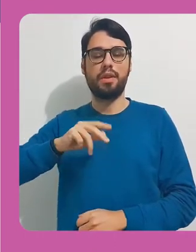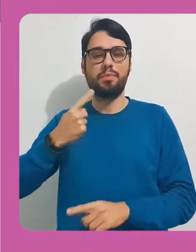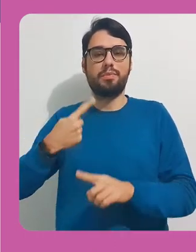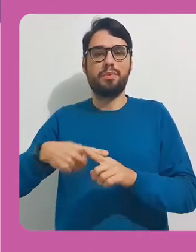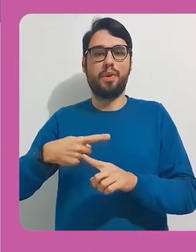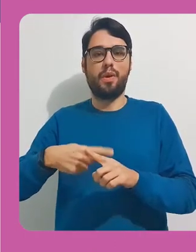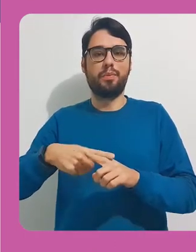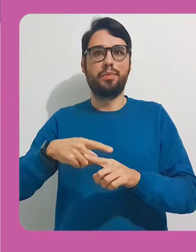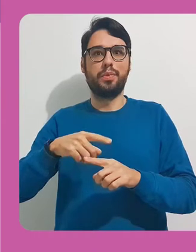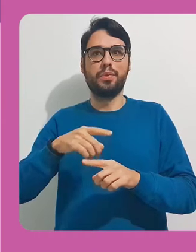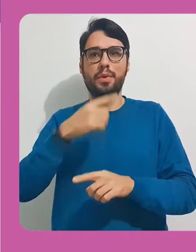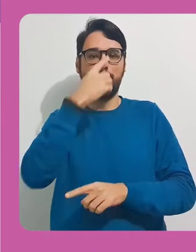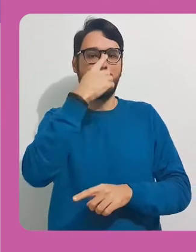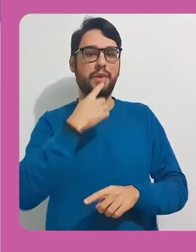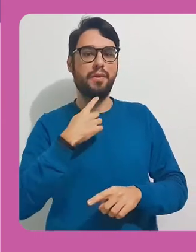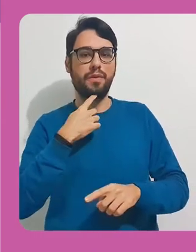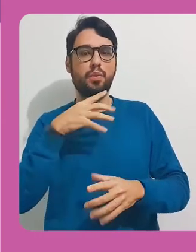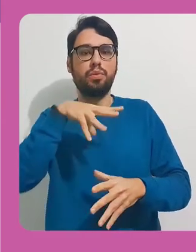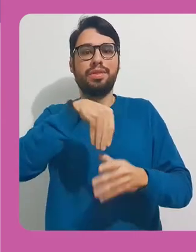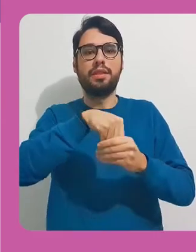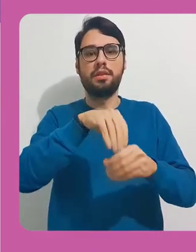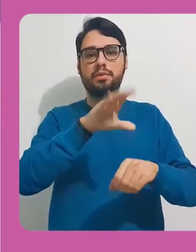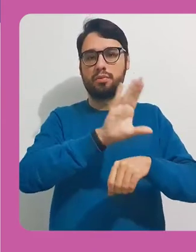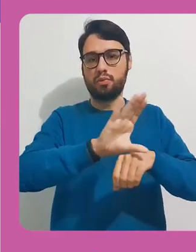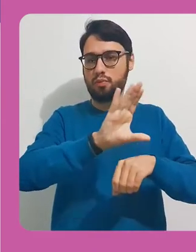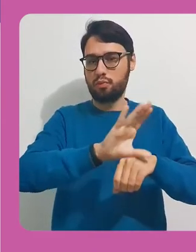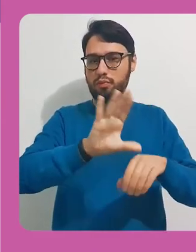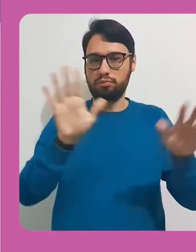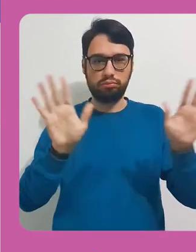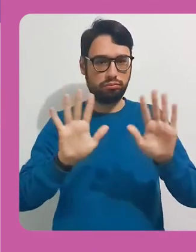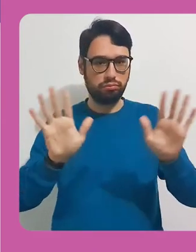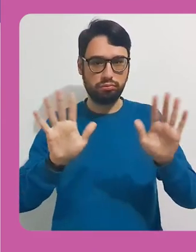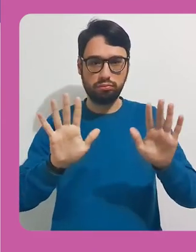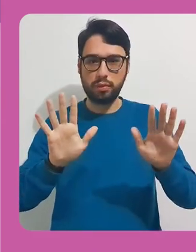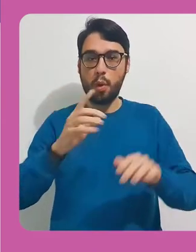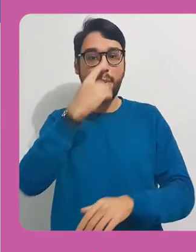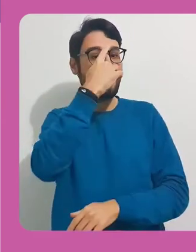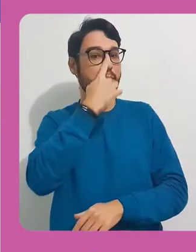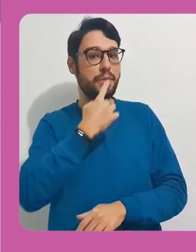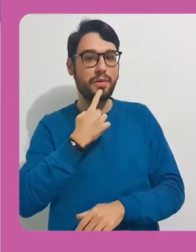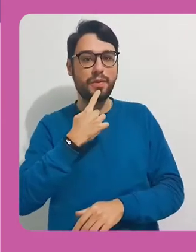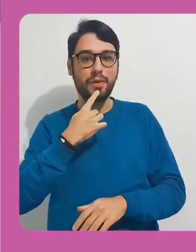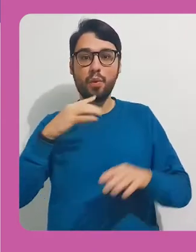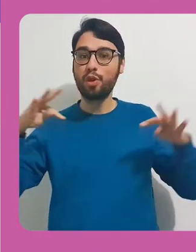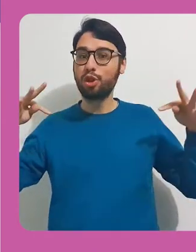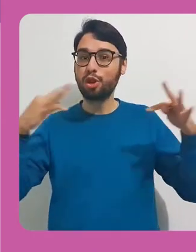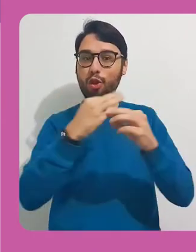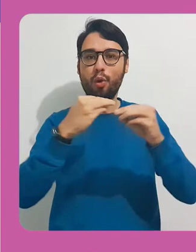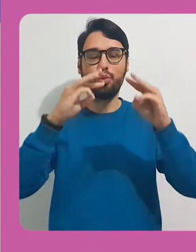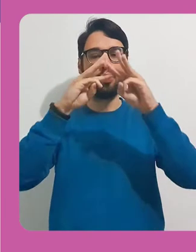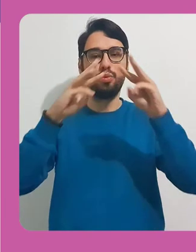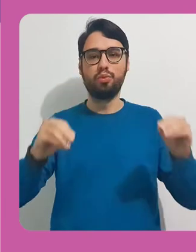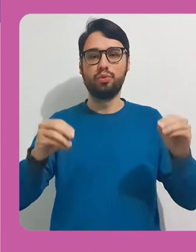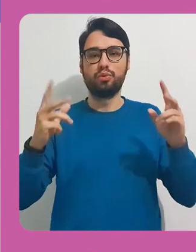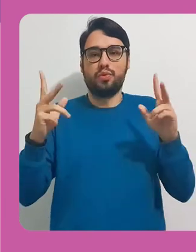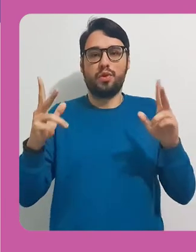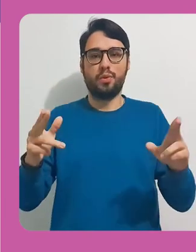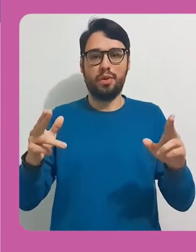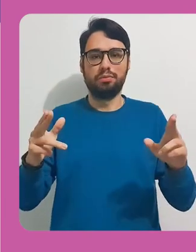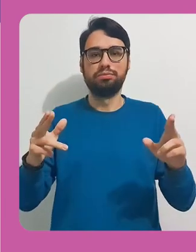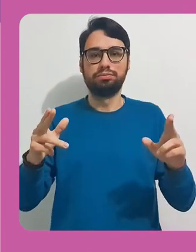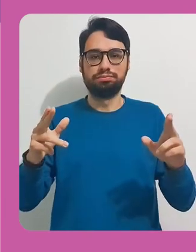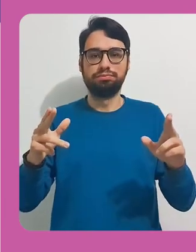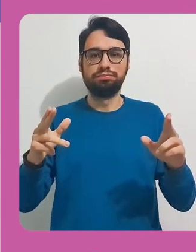Perfil, vejam que ele não faz parte de um curso, o perfil. O seu perfil ele